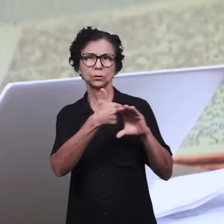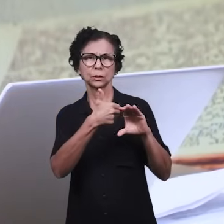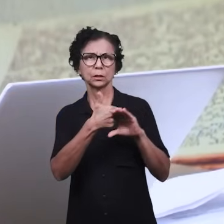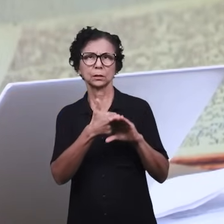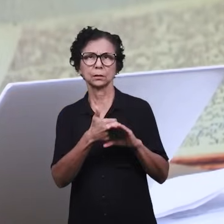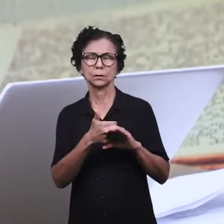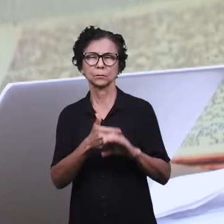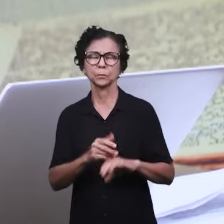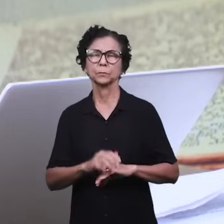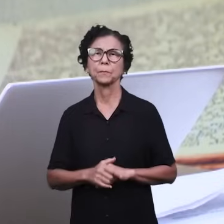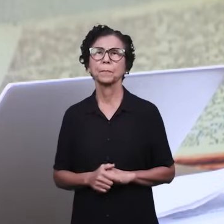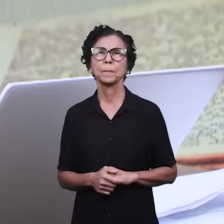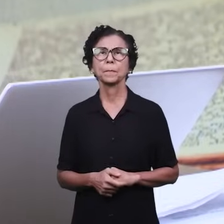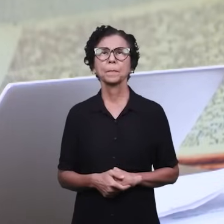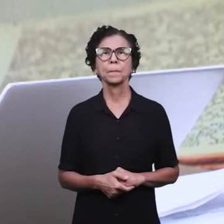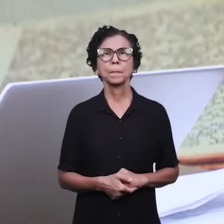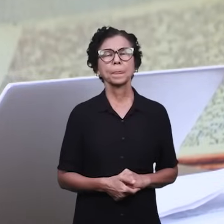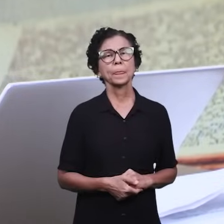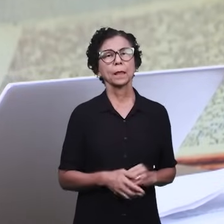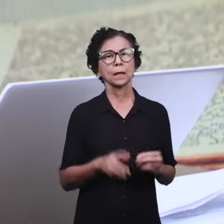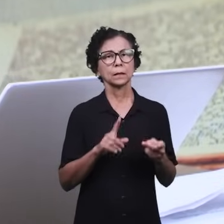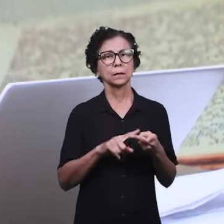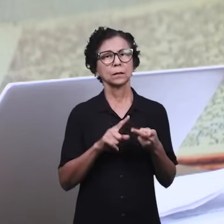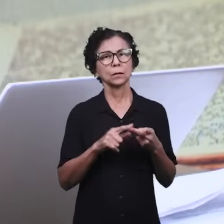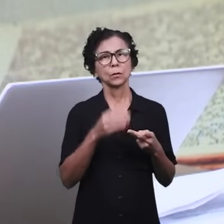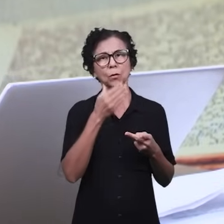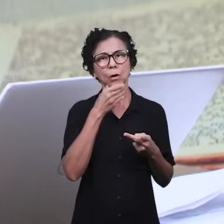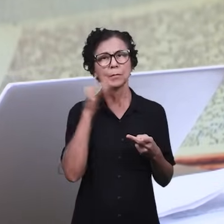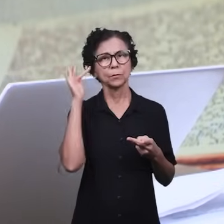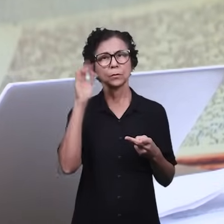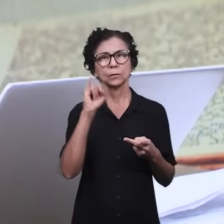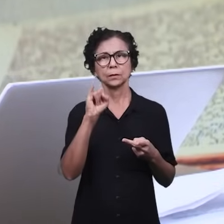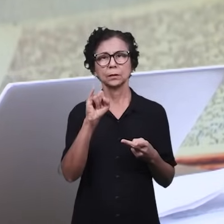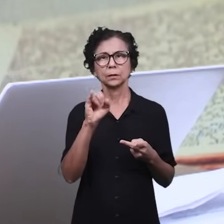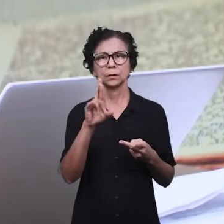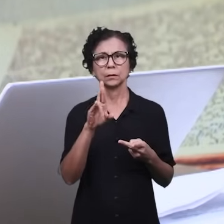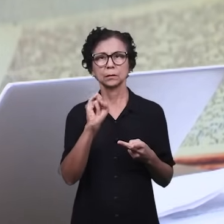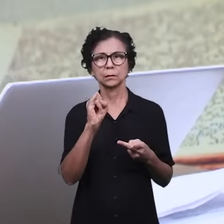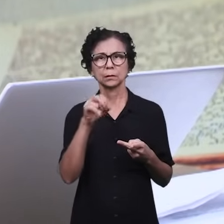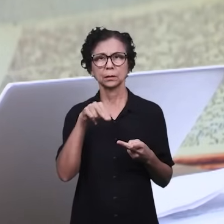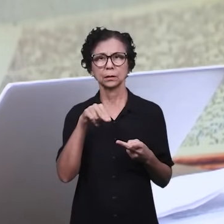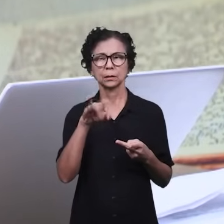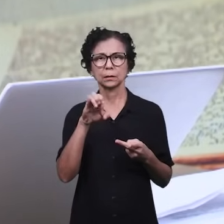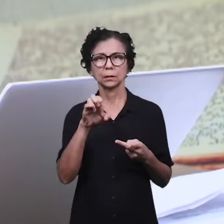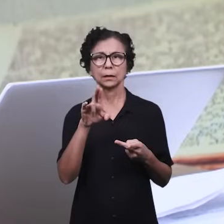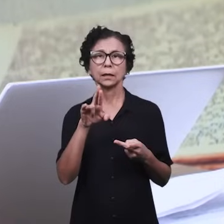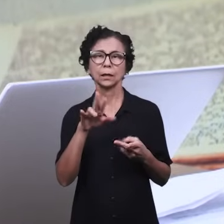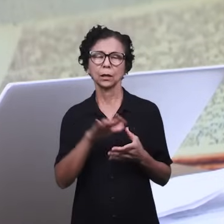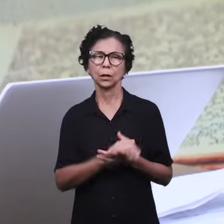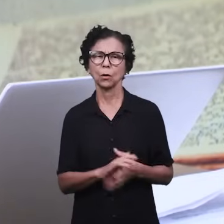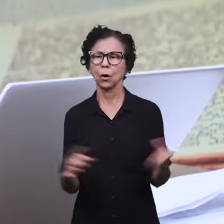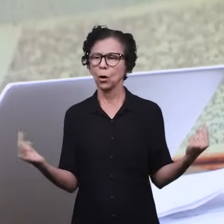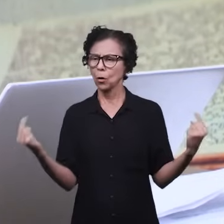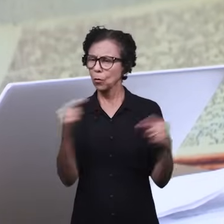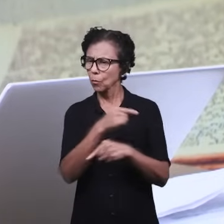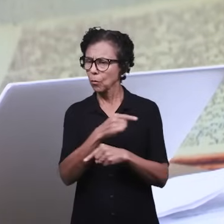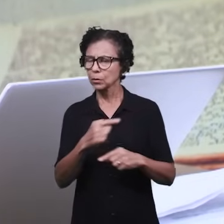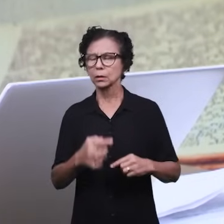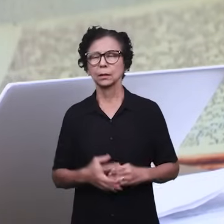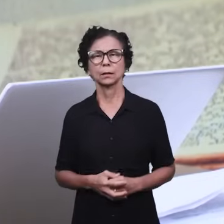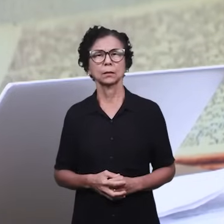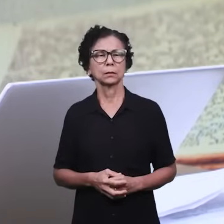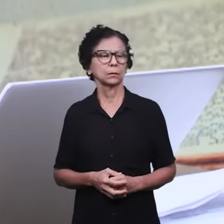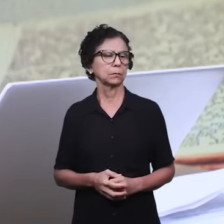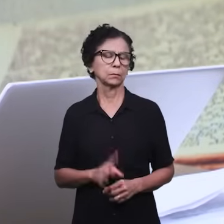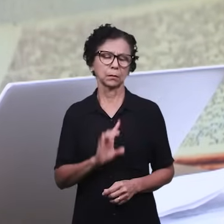cristianismo, Justino Marte. Você vai ver também Irineu. Irineu já foi contra, né? Já se levantou contra, falando que